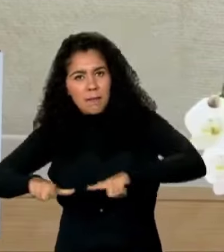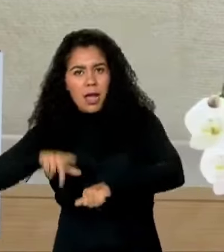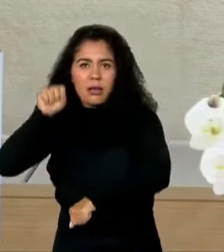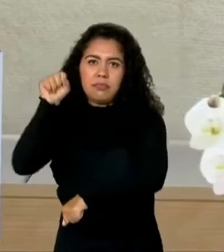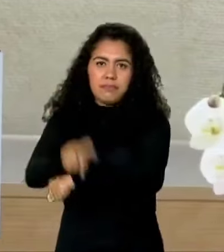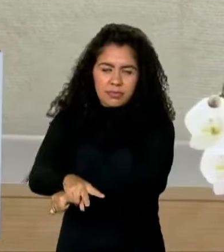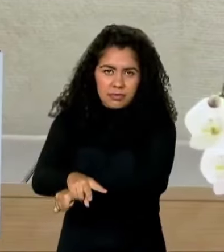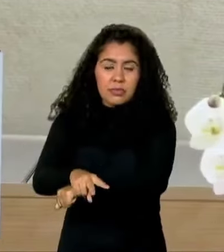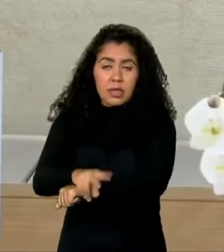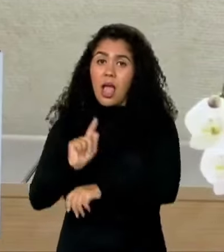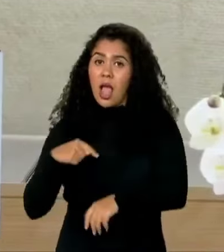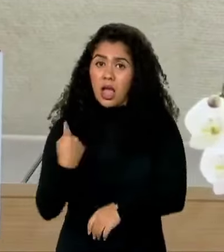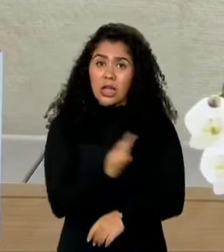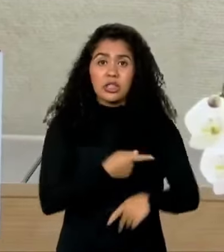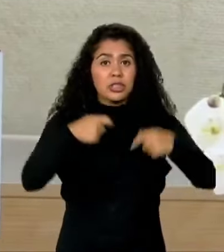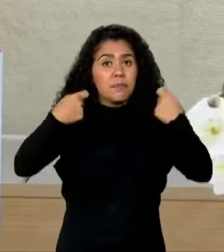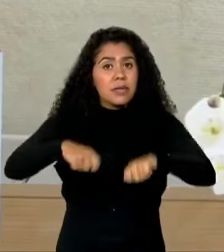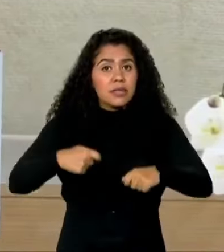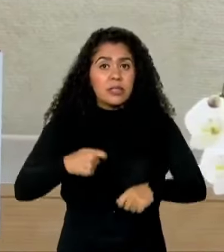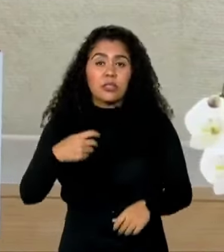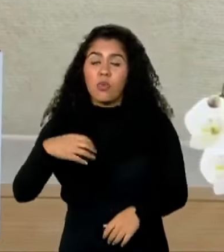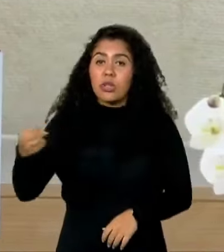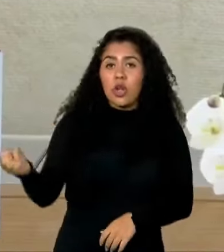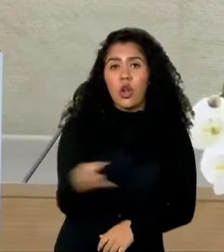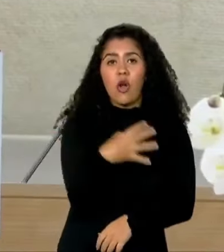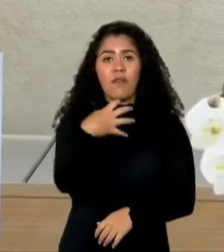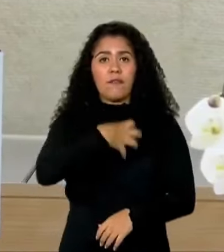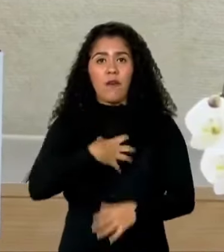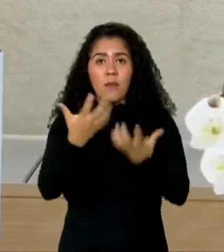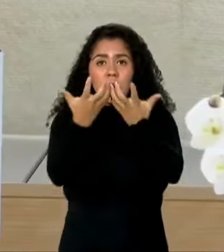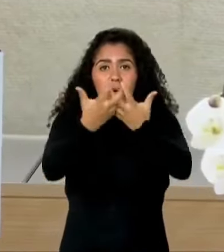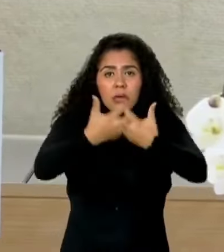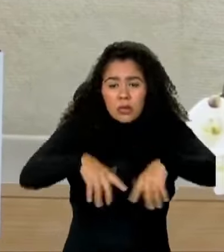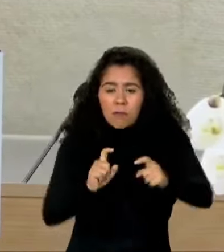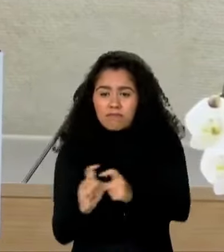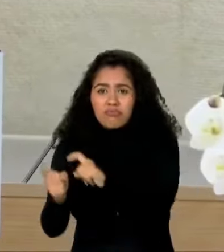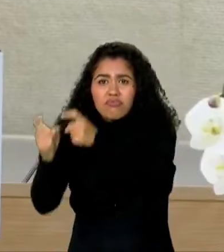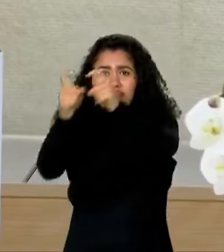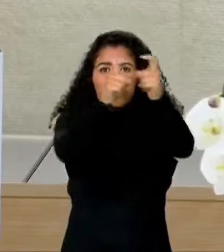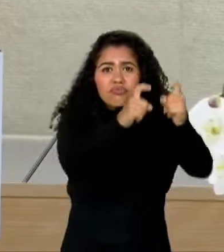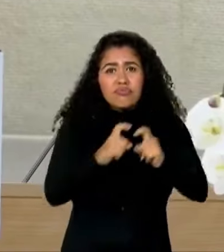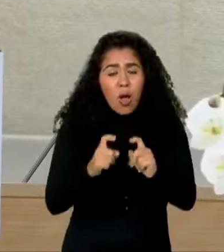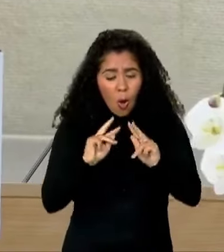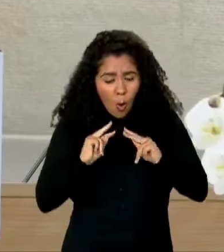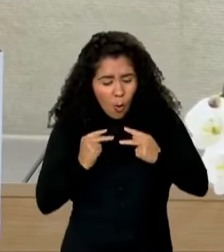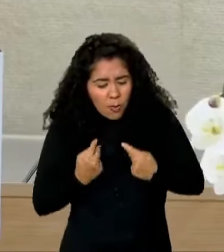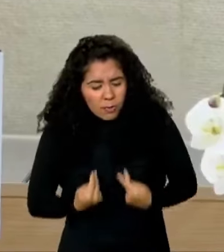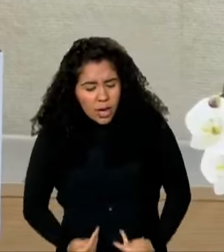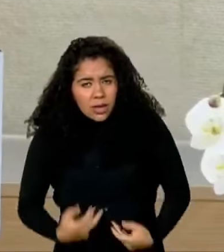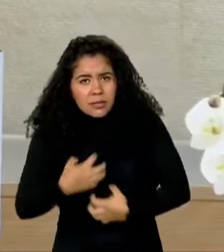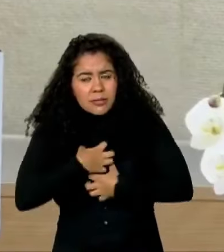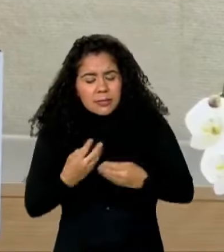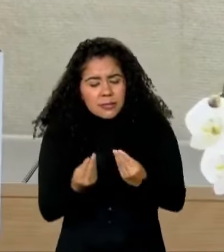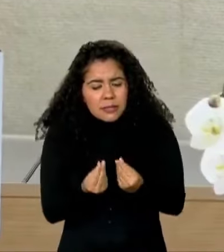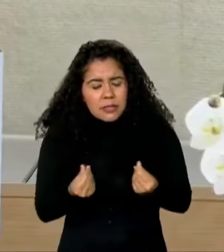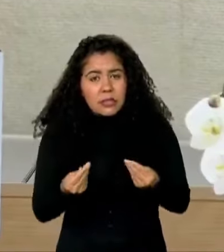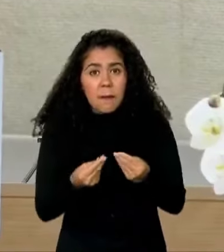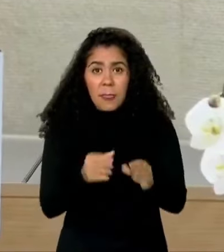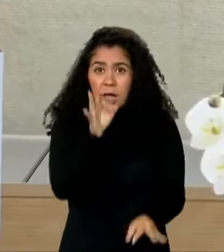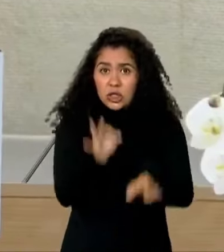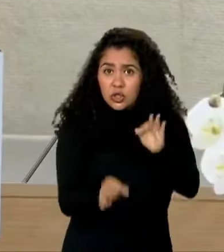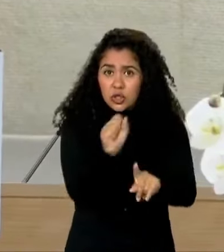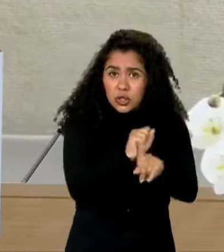G20. Tem como principais temas o enfrentamento às mudanças climáticas, o combate à fome e a reforma da governança